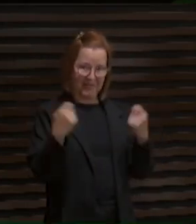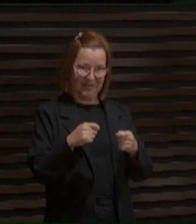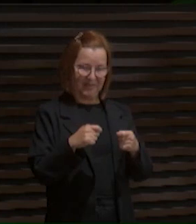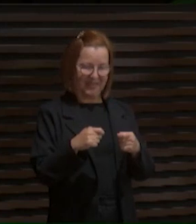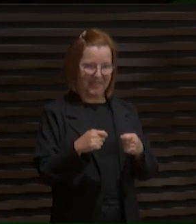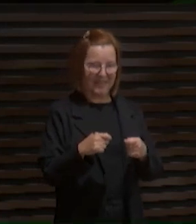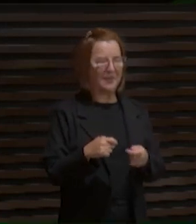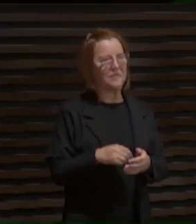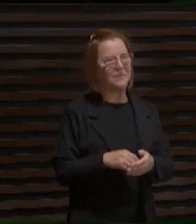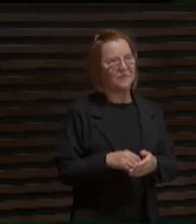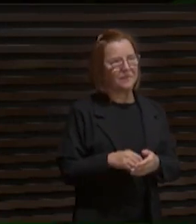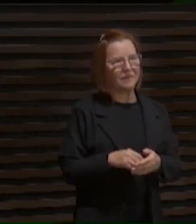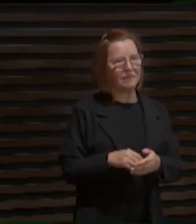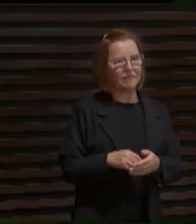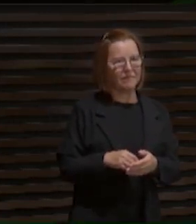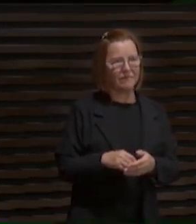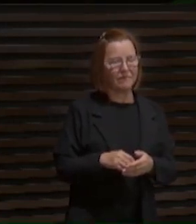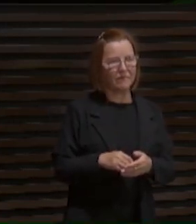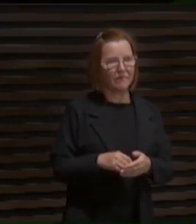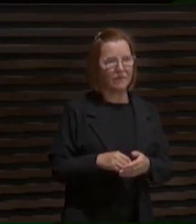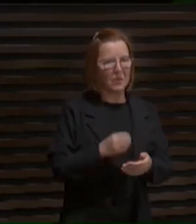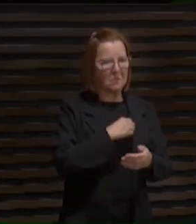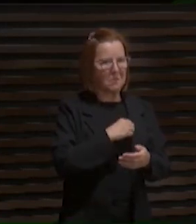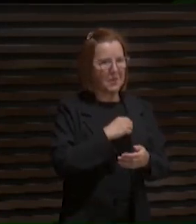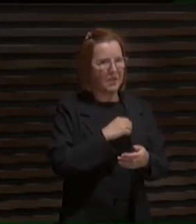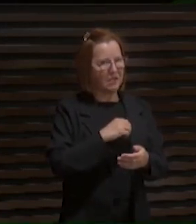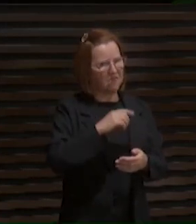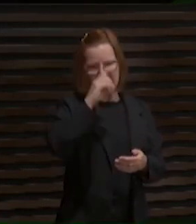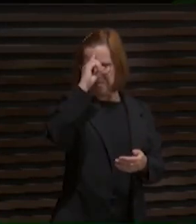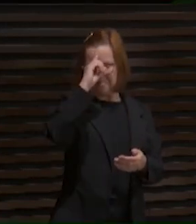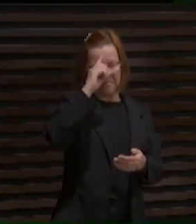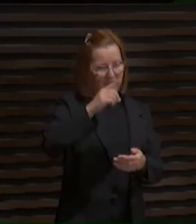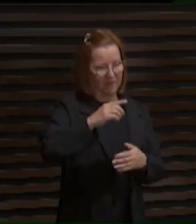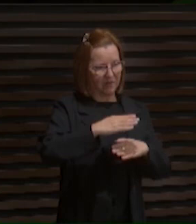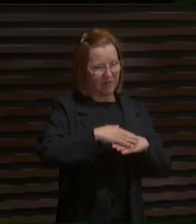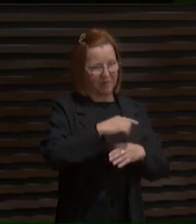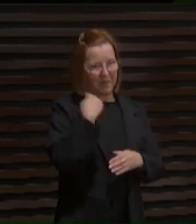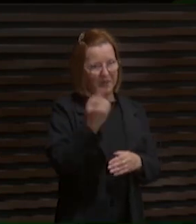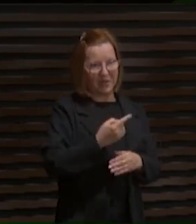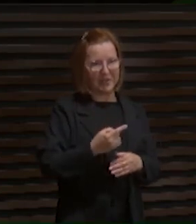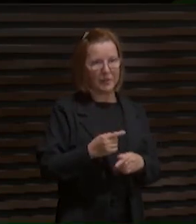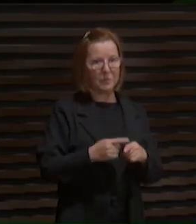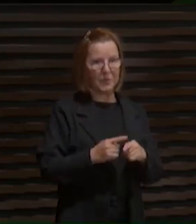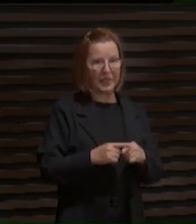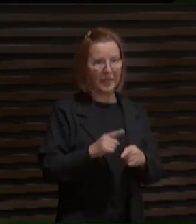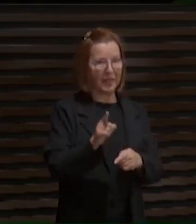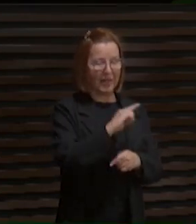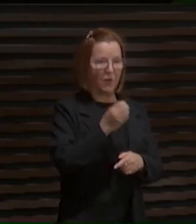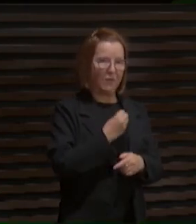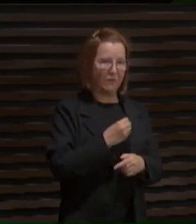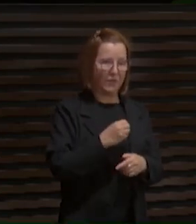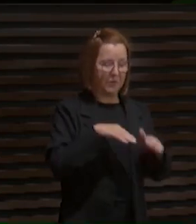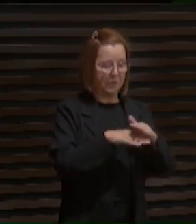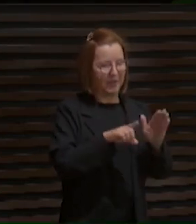Não vou me entregar porque o pecado não tem domínio. E a segunda afirmação, porque eu não estou debaixo da lei, e sim da